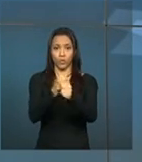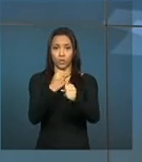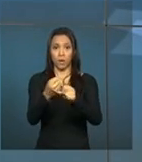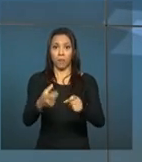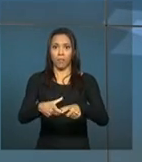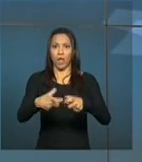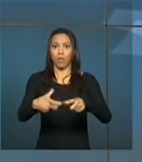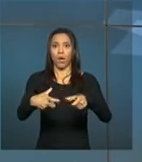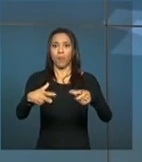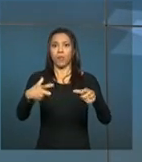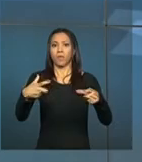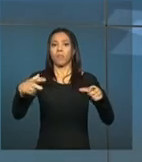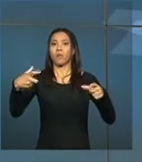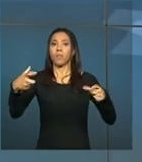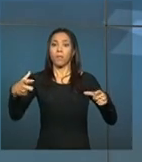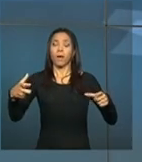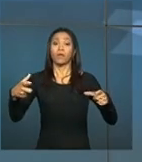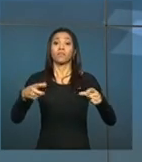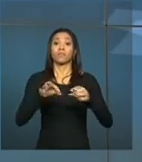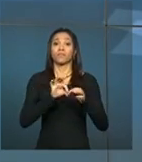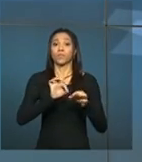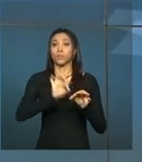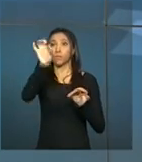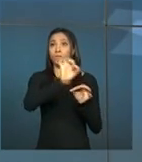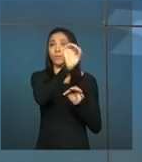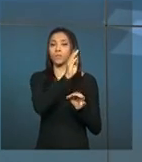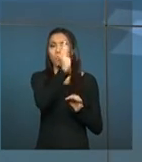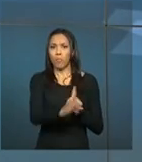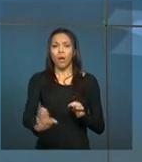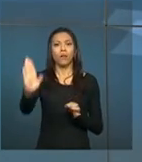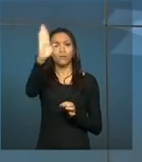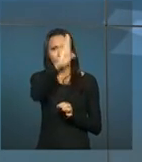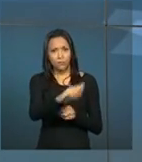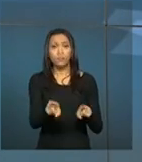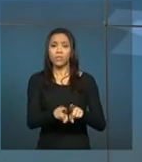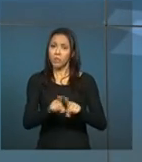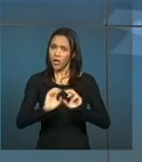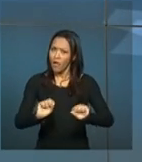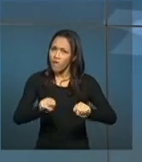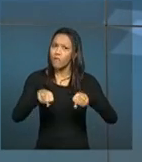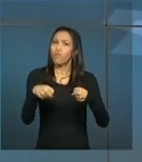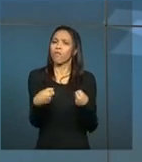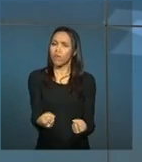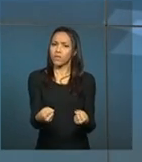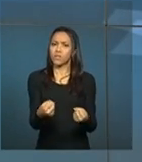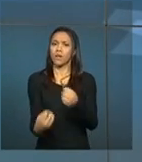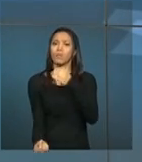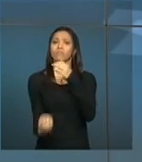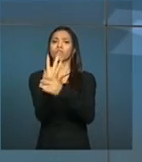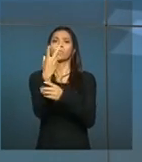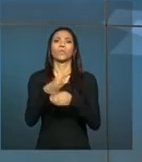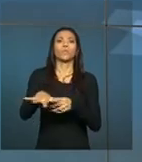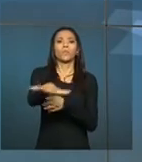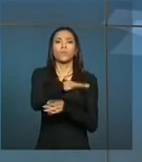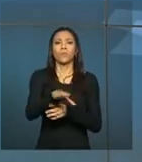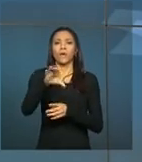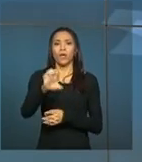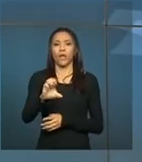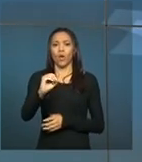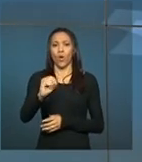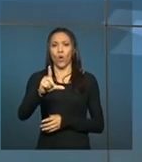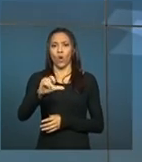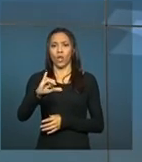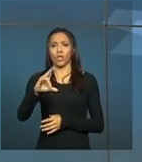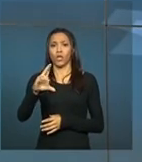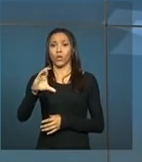aumentar a capacidade do sistema interligado nacional e também para reforçar a infraestrutura para a instalação de parques eólicos, que é o sistema